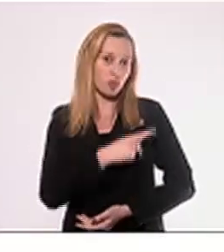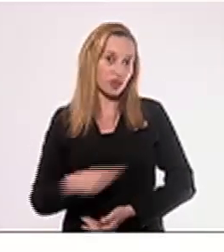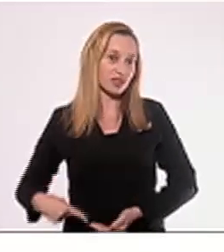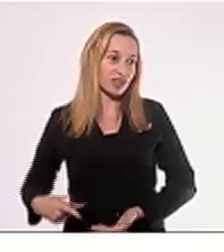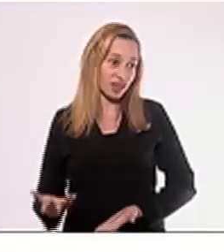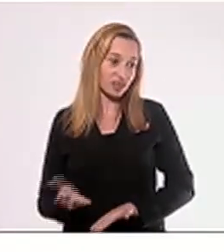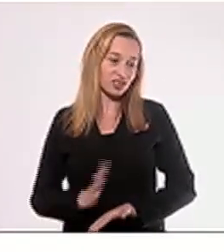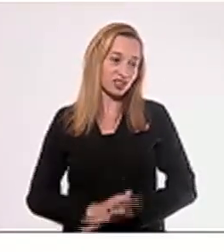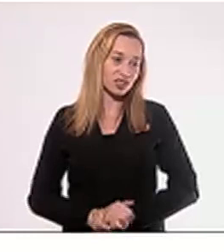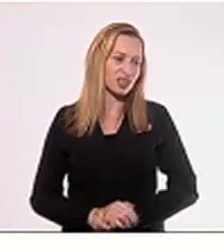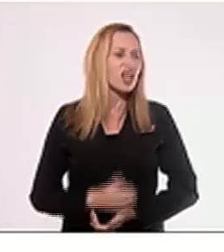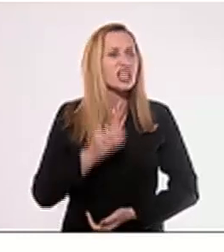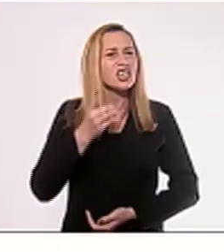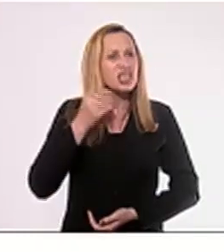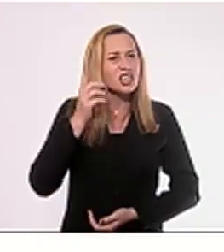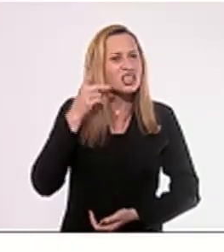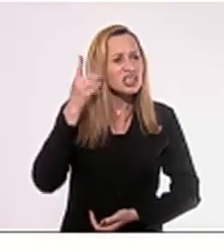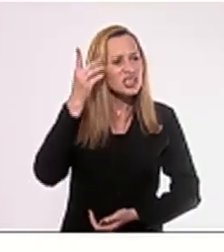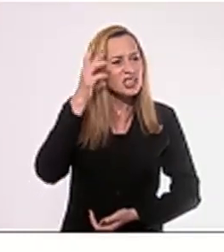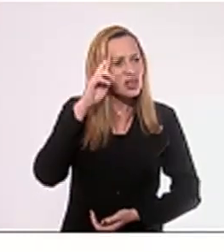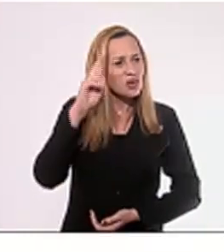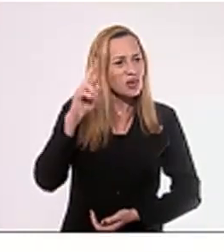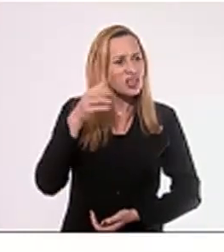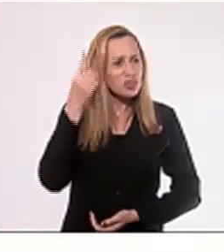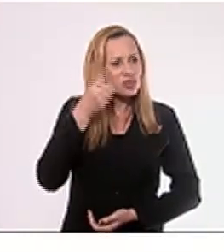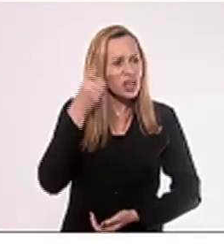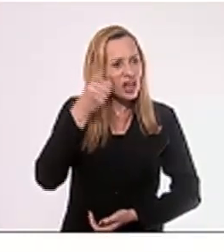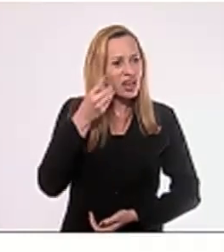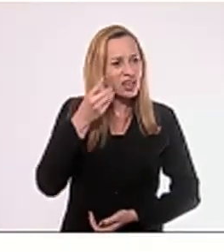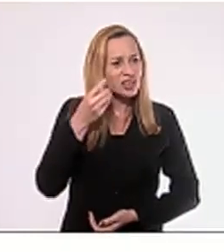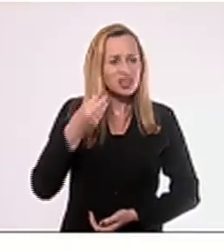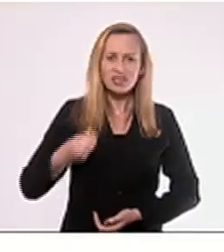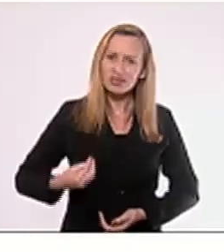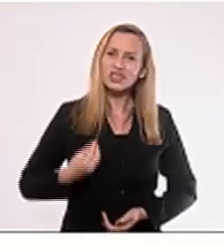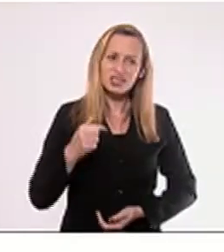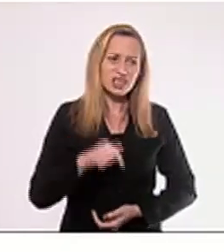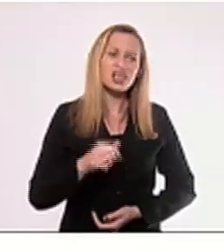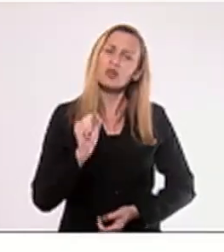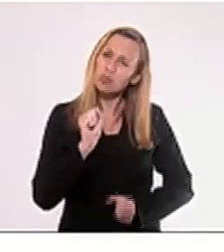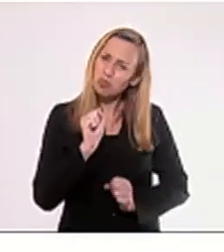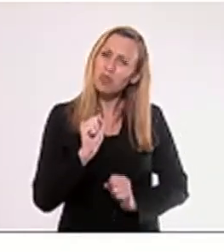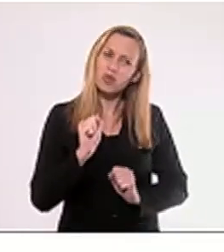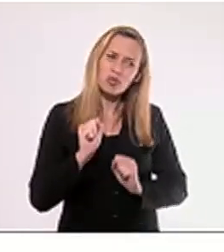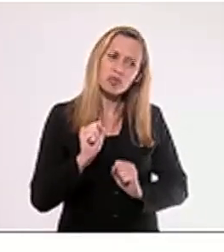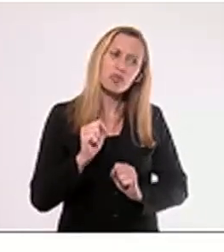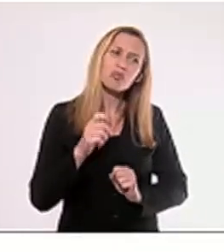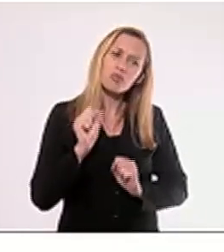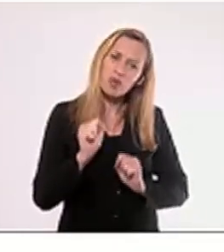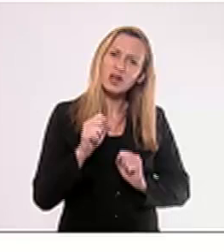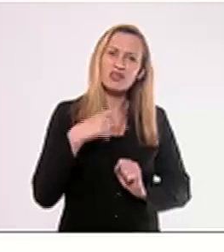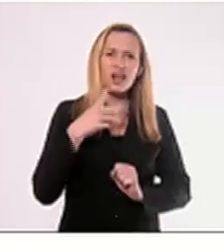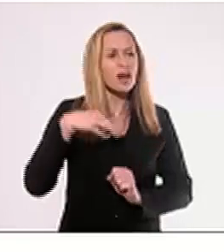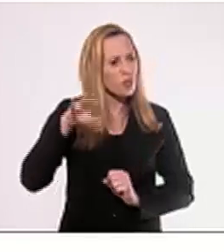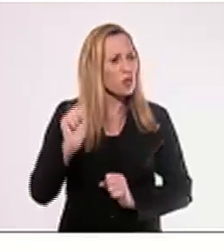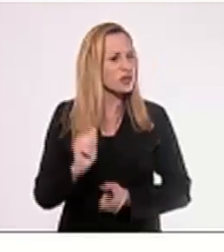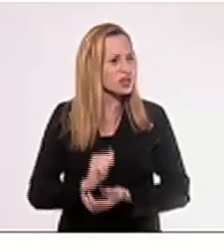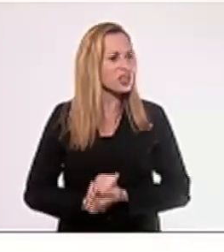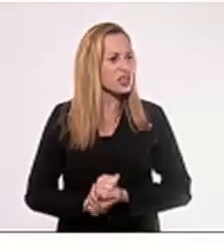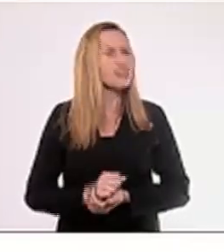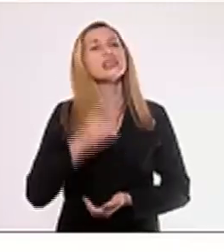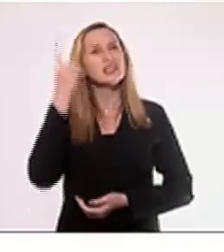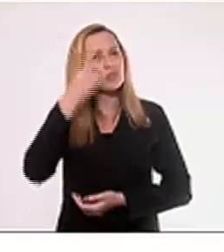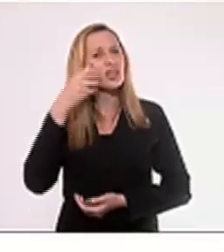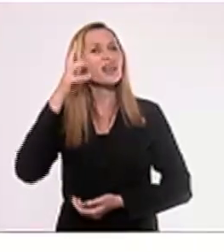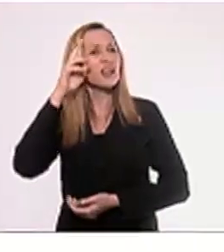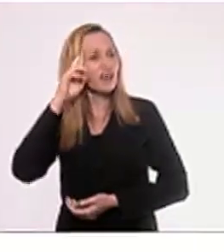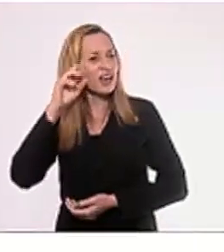presidente, Senhora deputada, a senhora me permite... deputadas e deputados presentes, pois não, Mônica Francisco. Deputada Renata, com